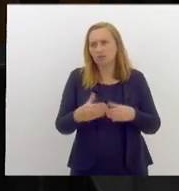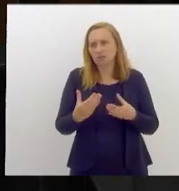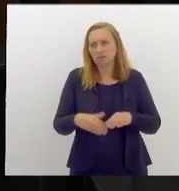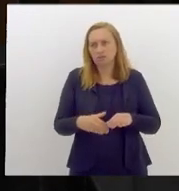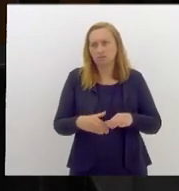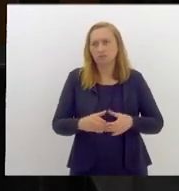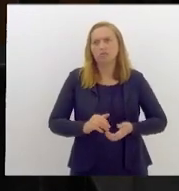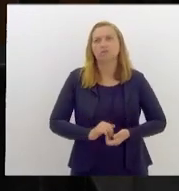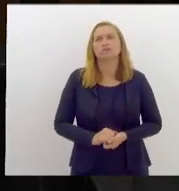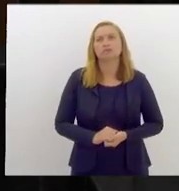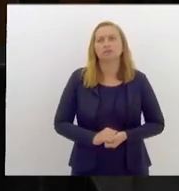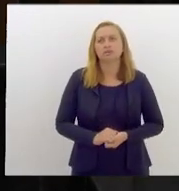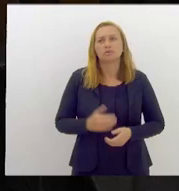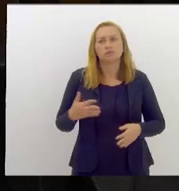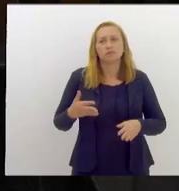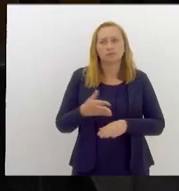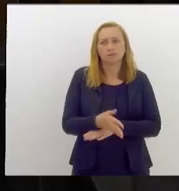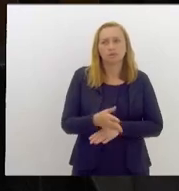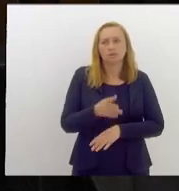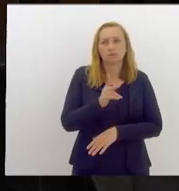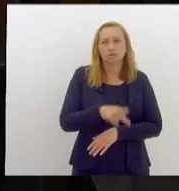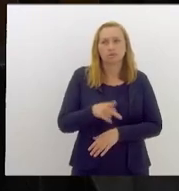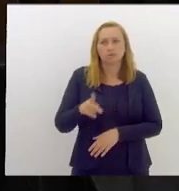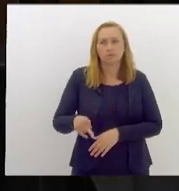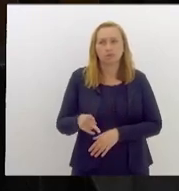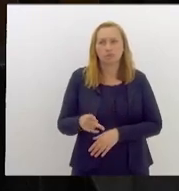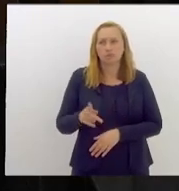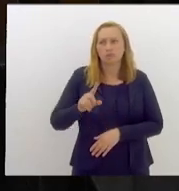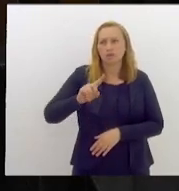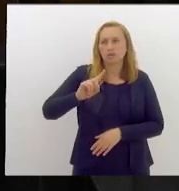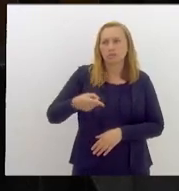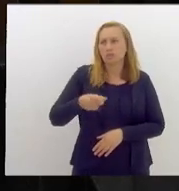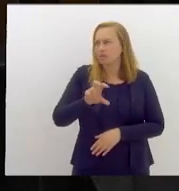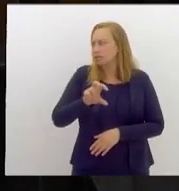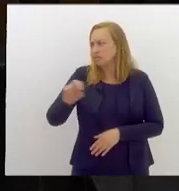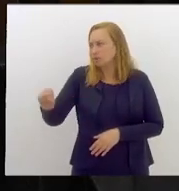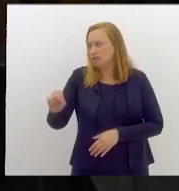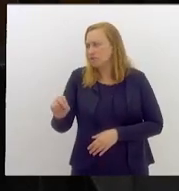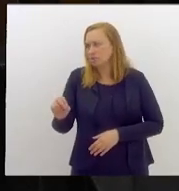Janeiro ele entra no magistério ganhando 1.500